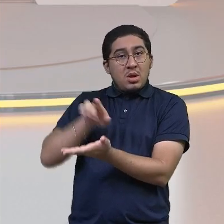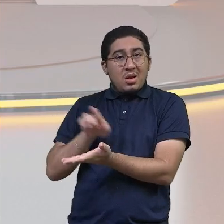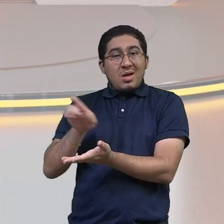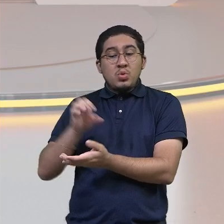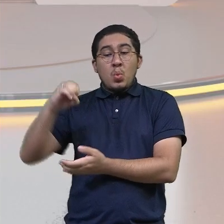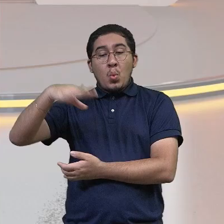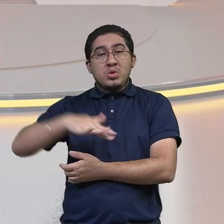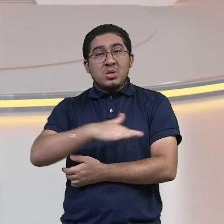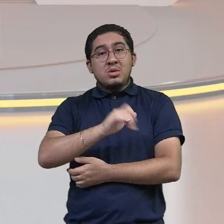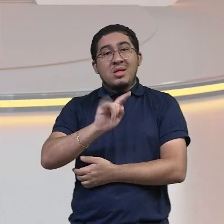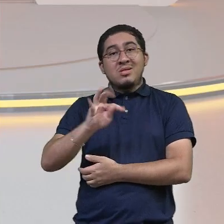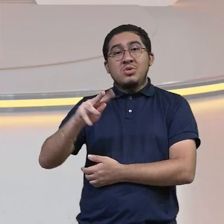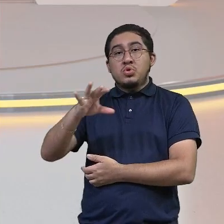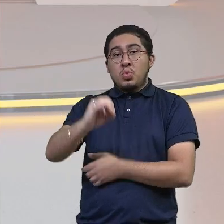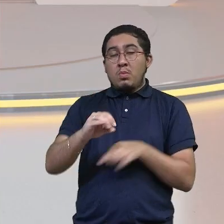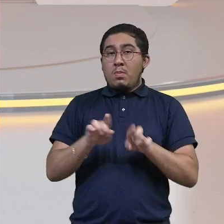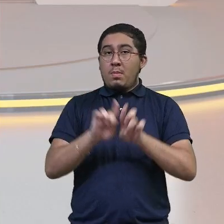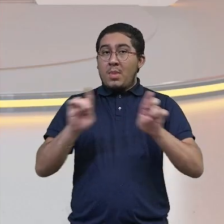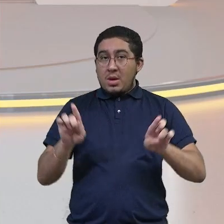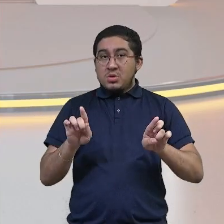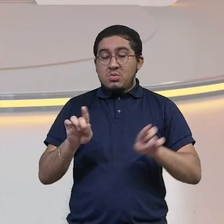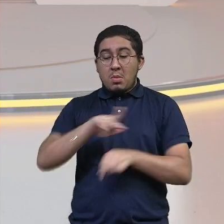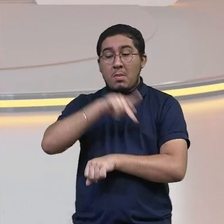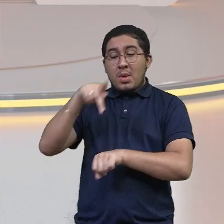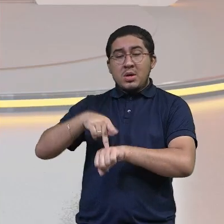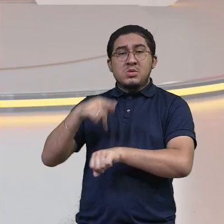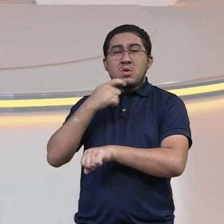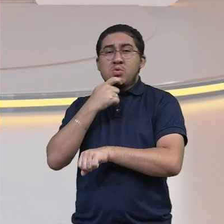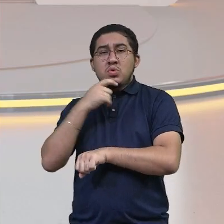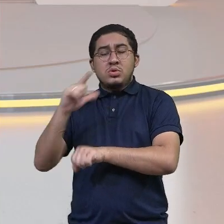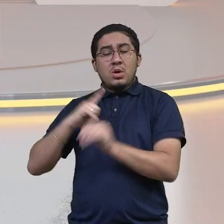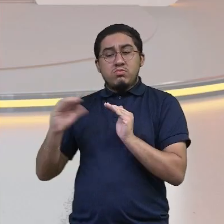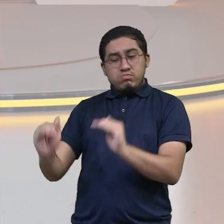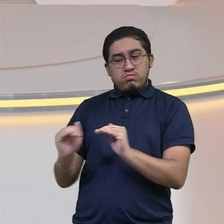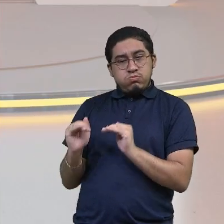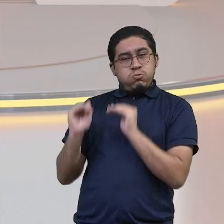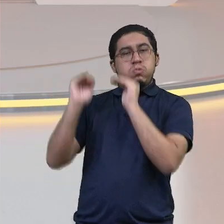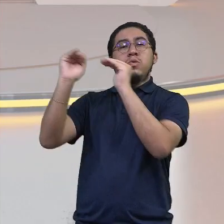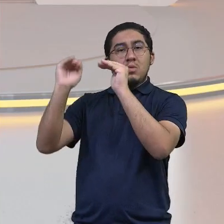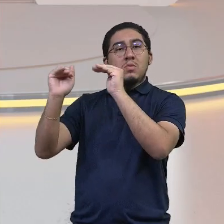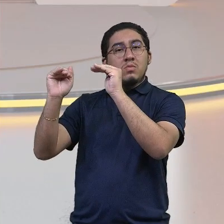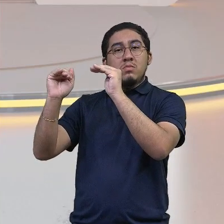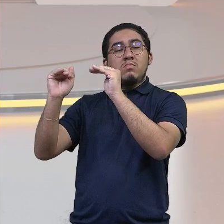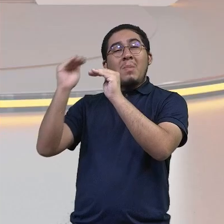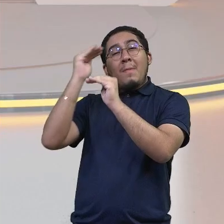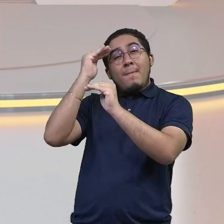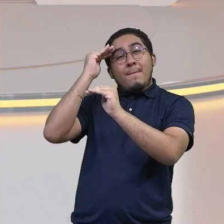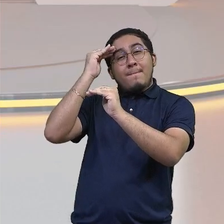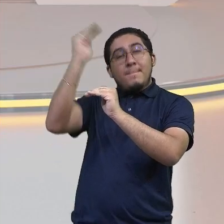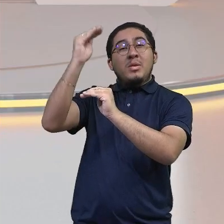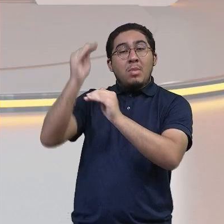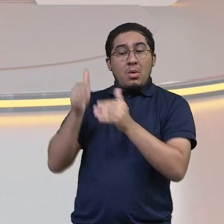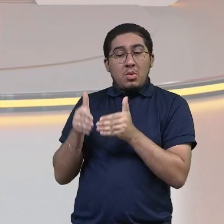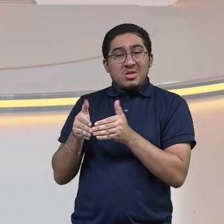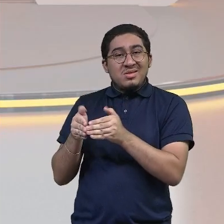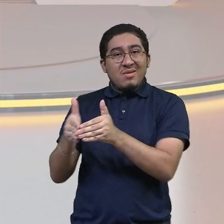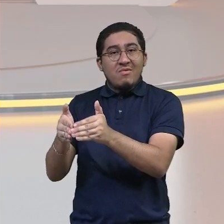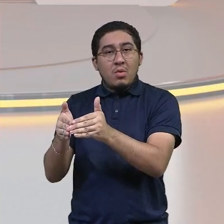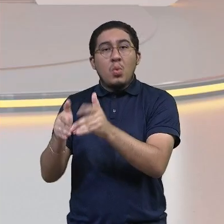que o Reino Unido é muito poderoso, principalmente na questão naval. O que vai